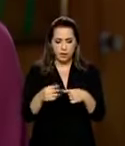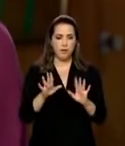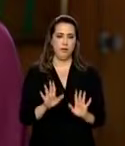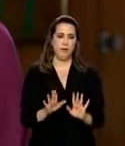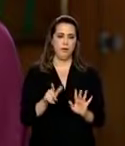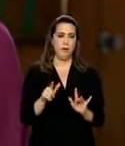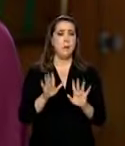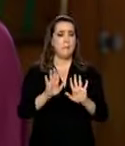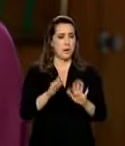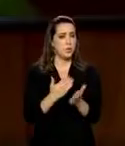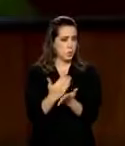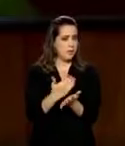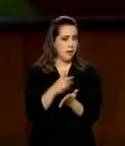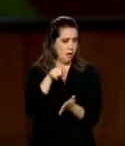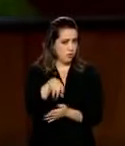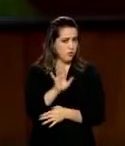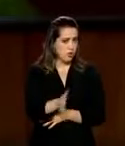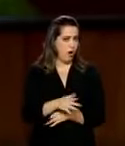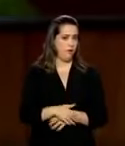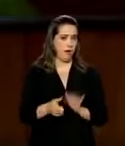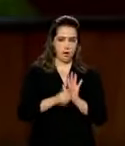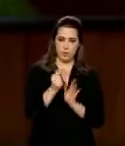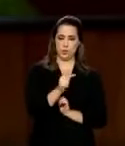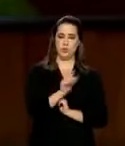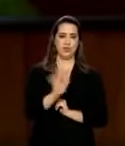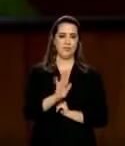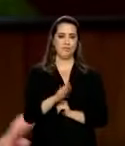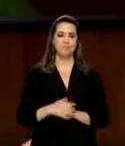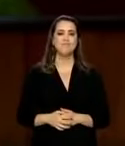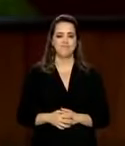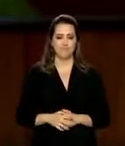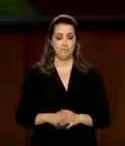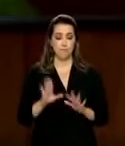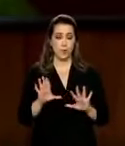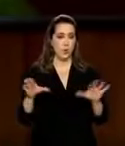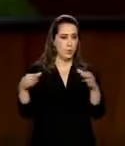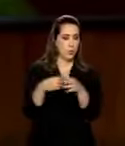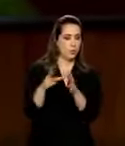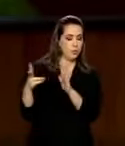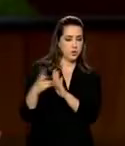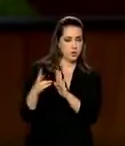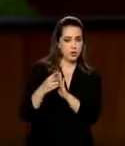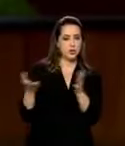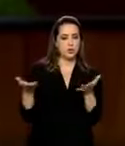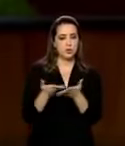essa atividade, mas começaram, não tinham nada disso. Grande, uma parte considerável dos índios